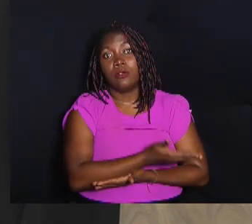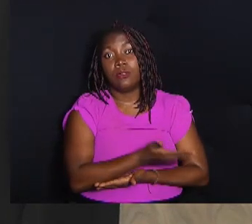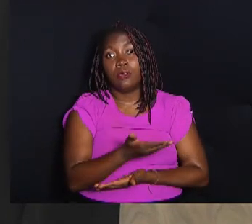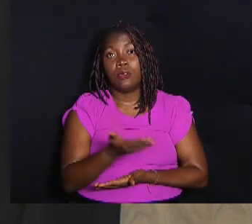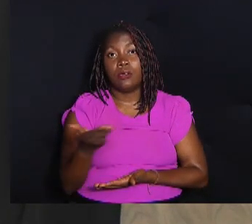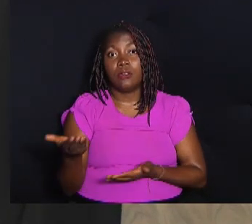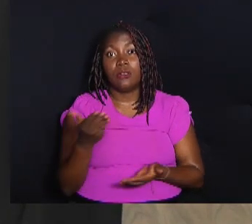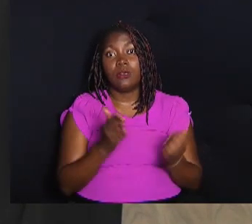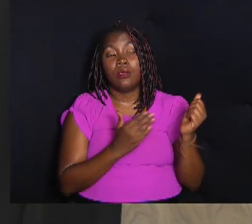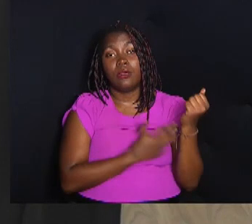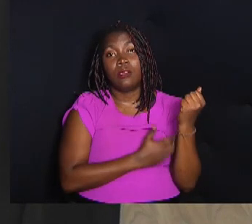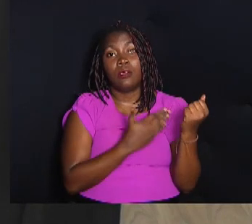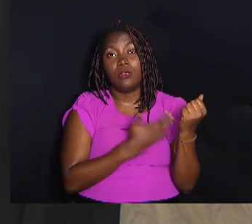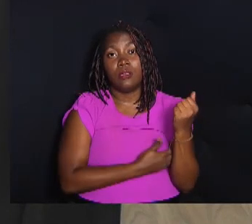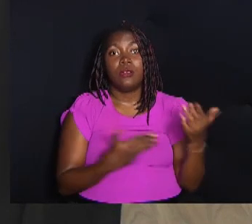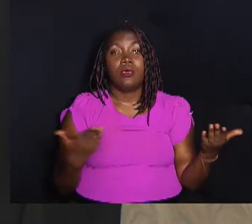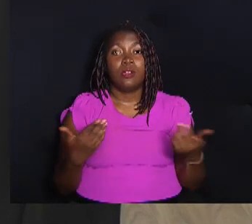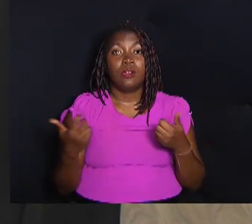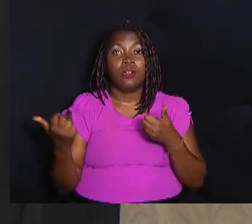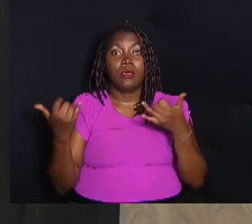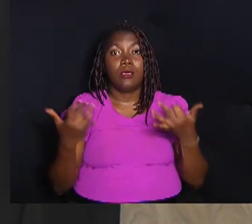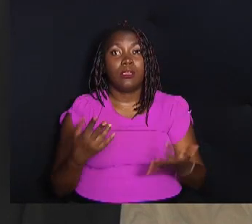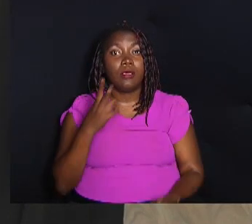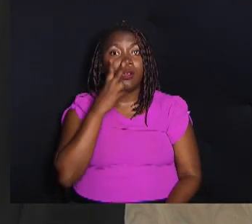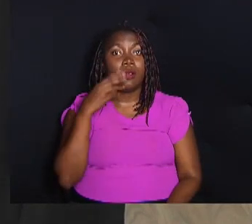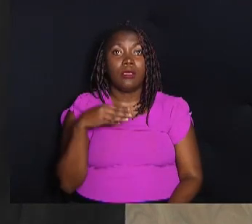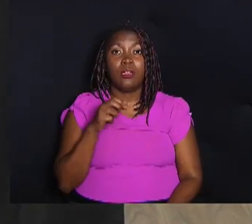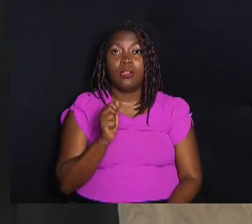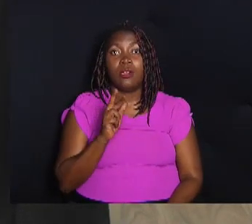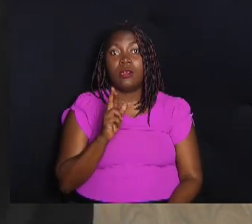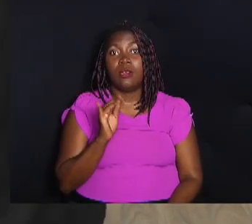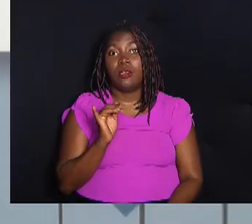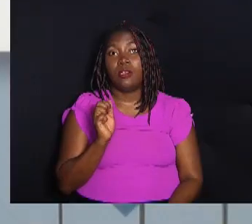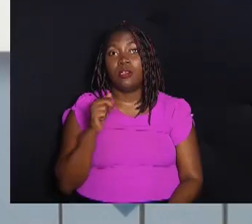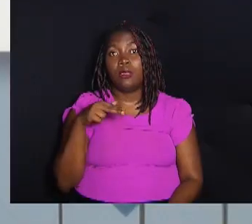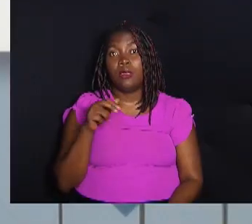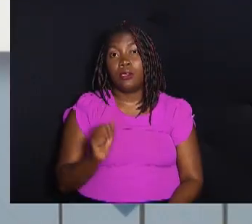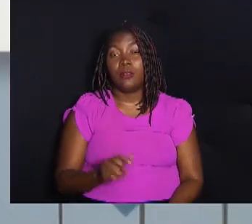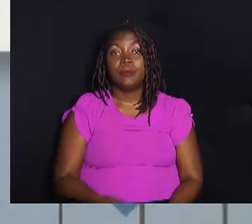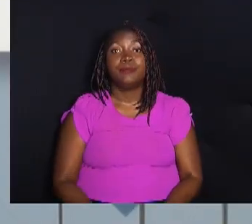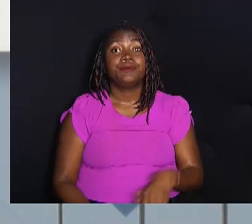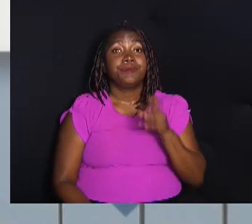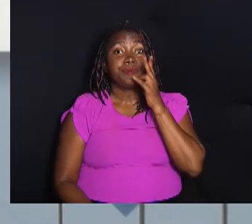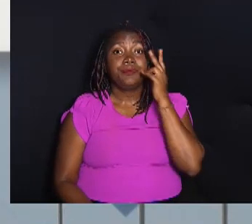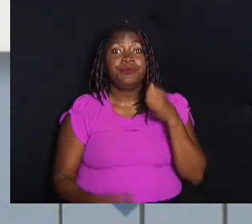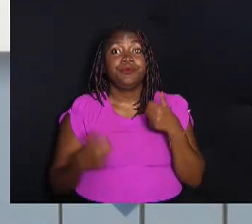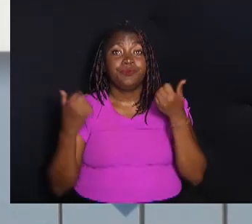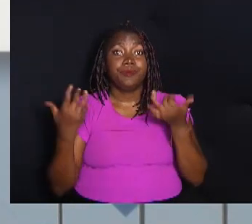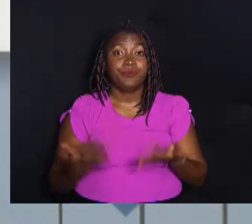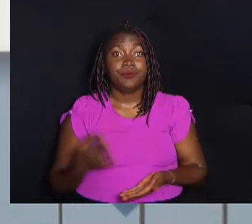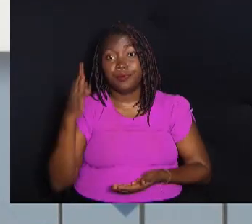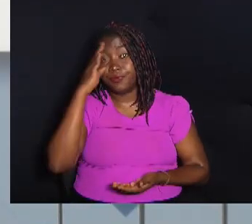pastas e hoje a gente fala da vereadora Mariana conte é a vereadora ela fala das destinações